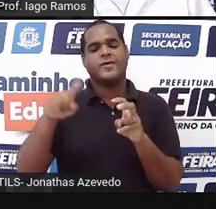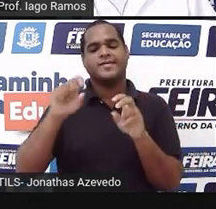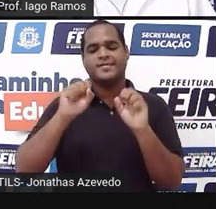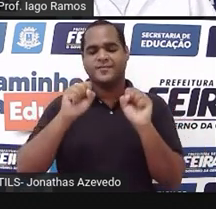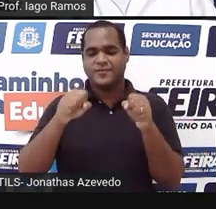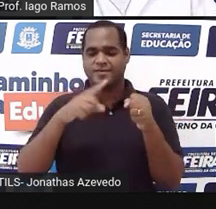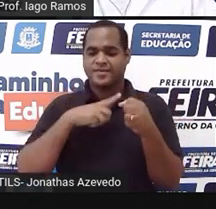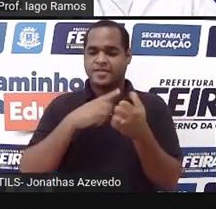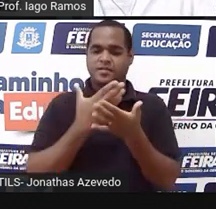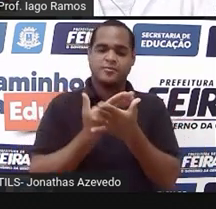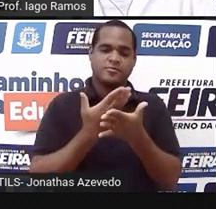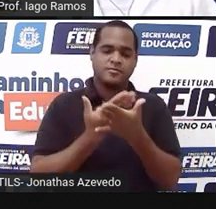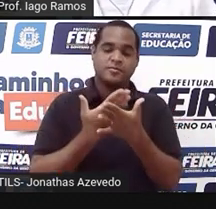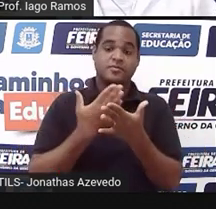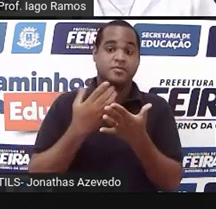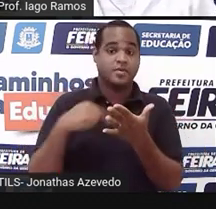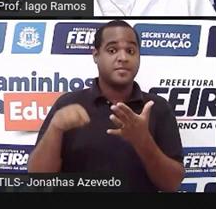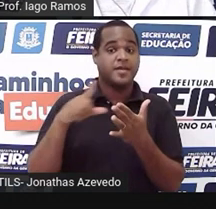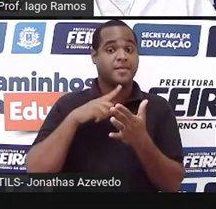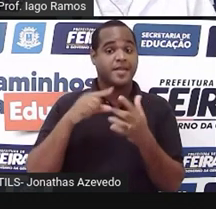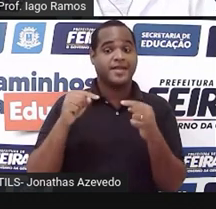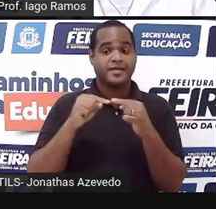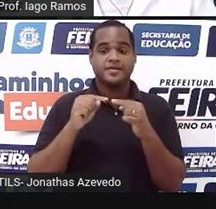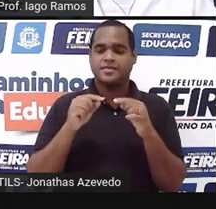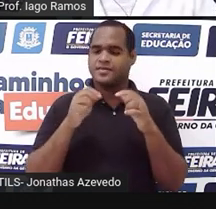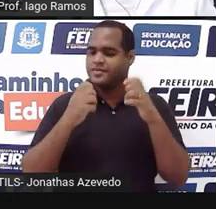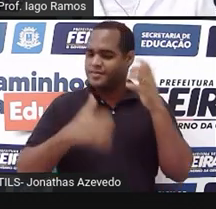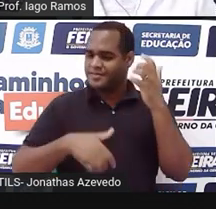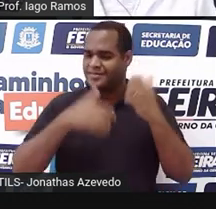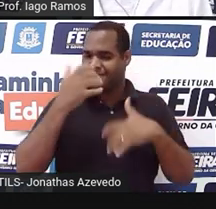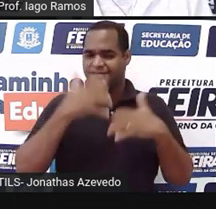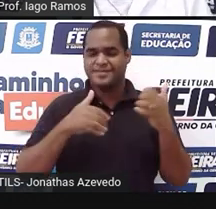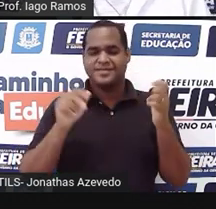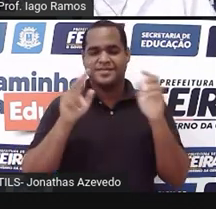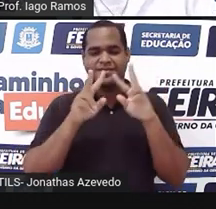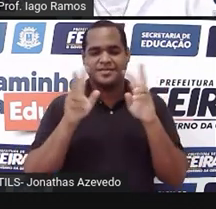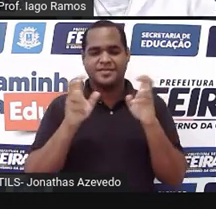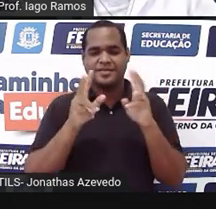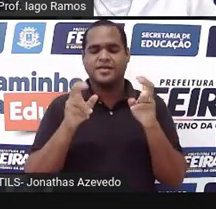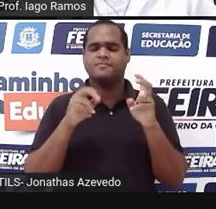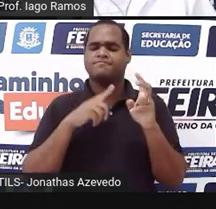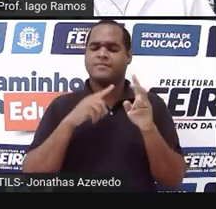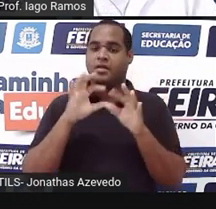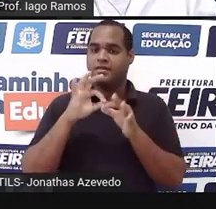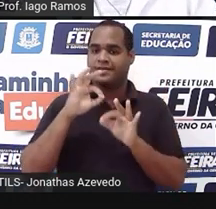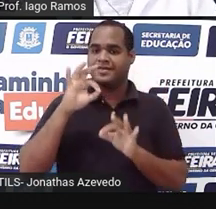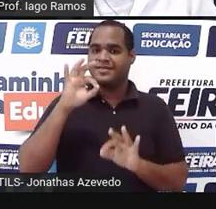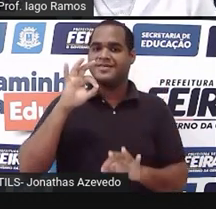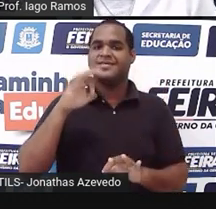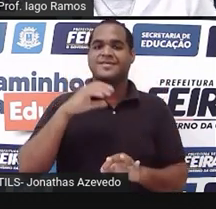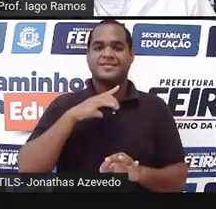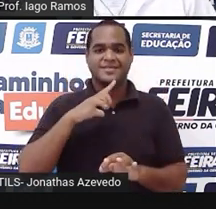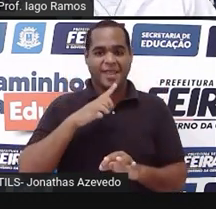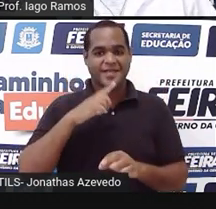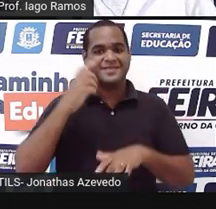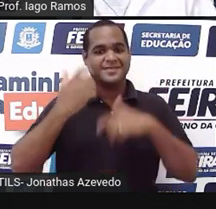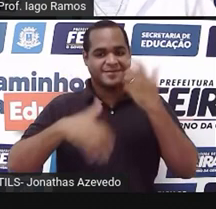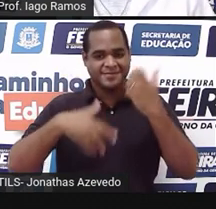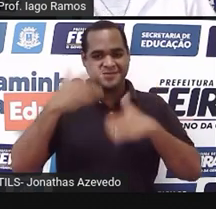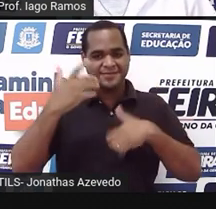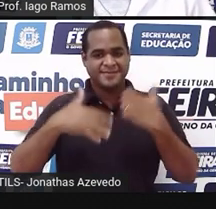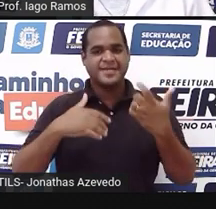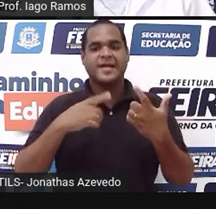estudando aí ao longo de algumas aulas Tá mas é porque esse tema ele é um pouquinho grande mesmo ele é um pouquinho extenso